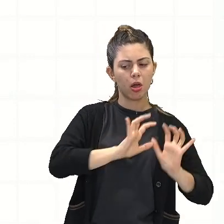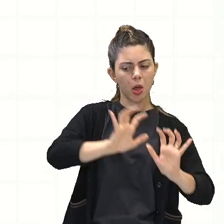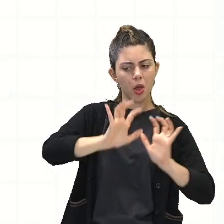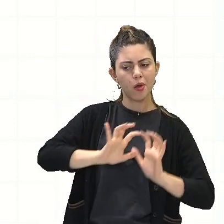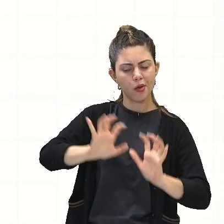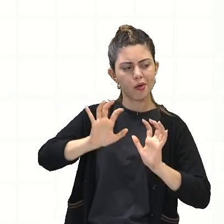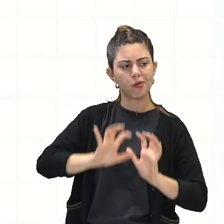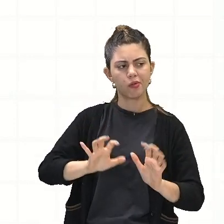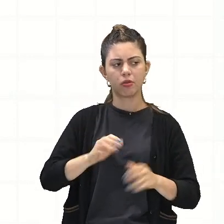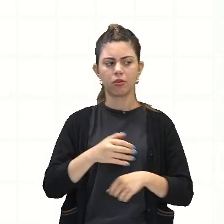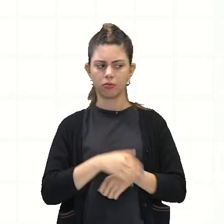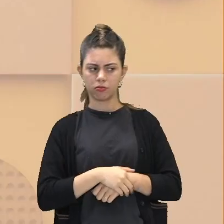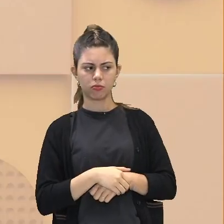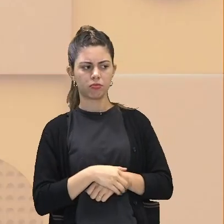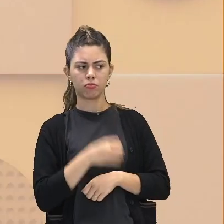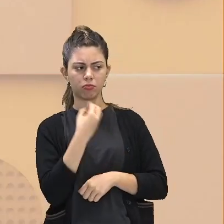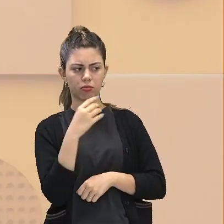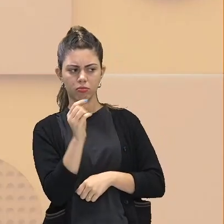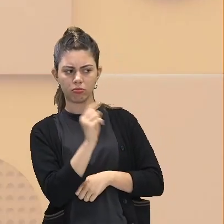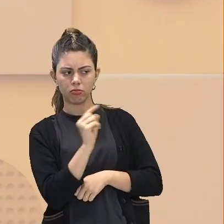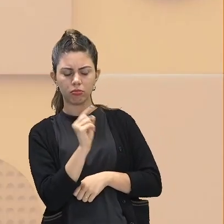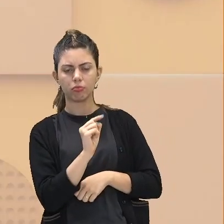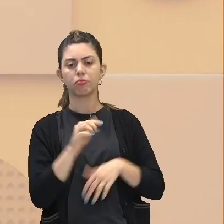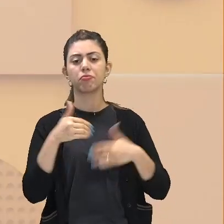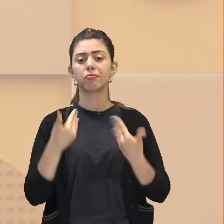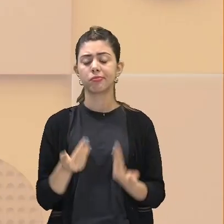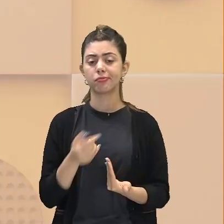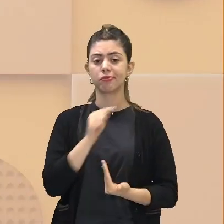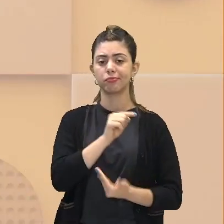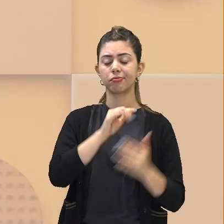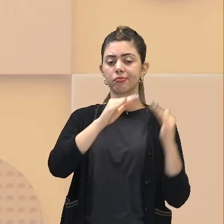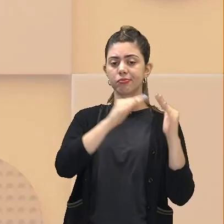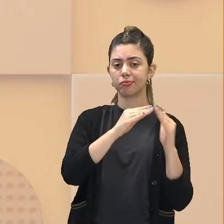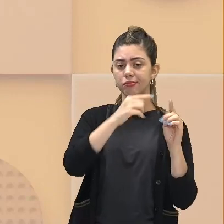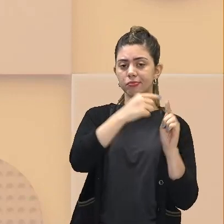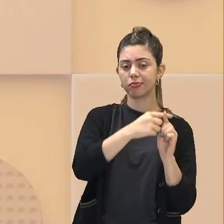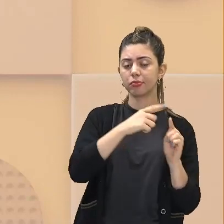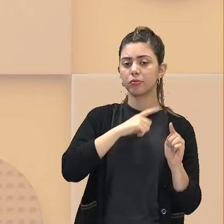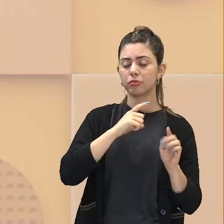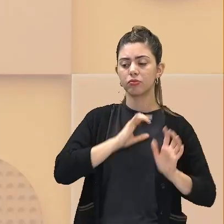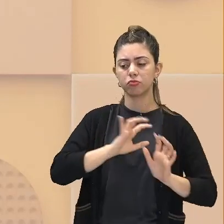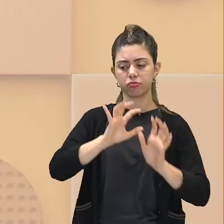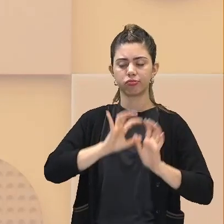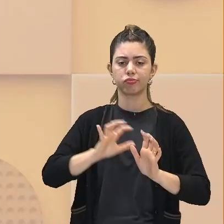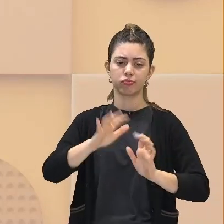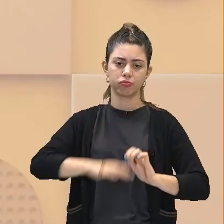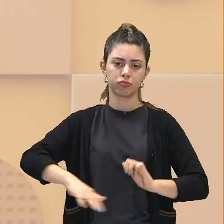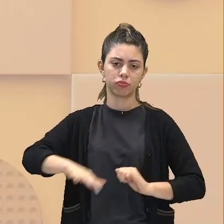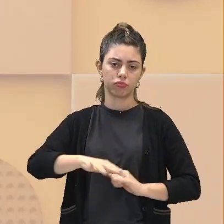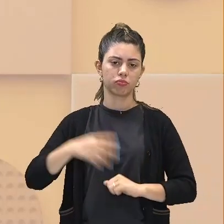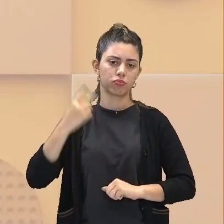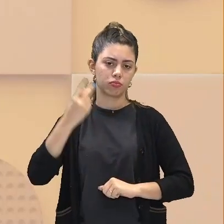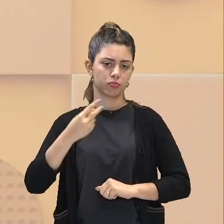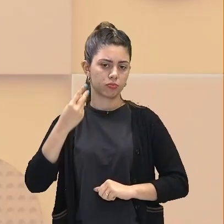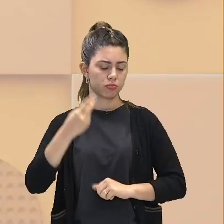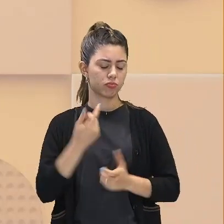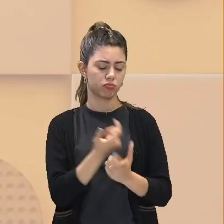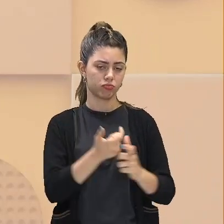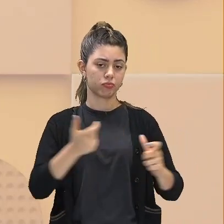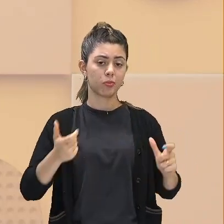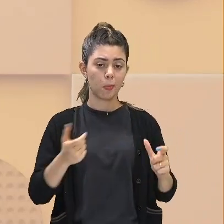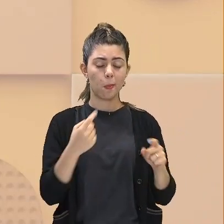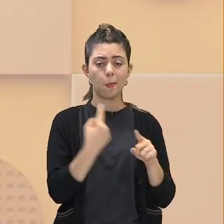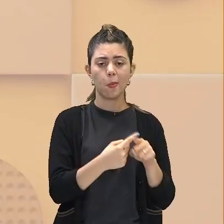poder entre a Igreja e os monarcas, que buscaram fortalecer o seu controle sobre